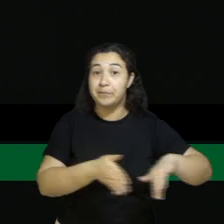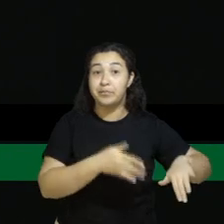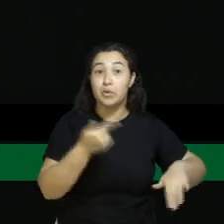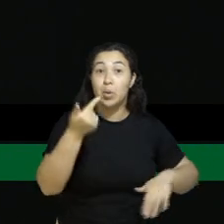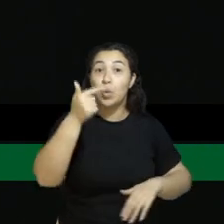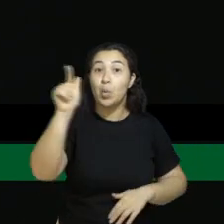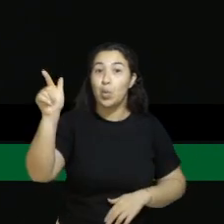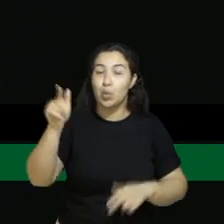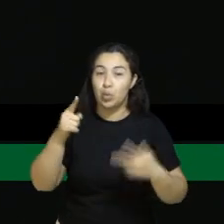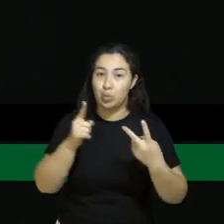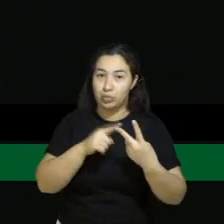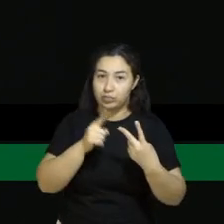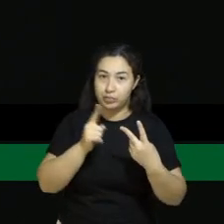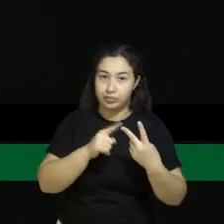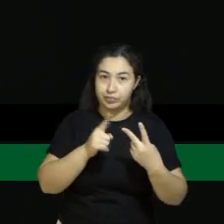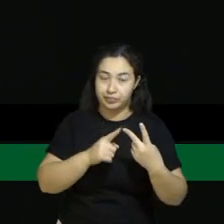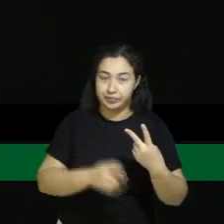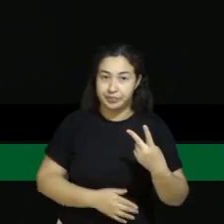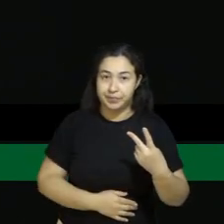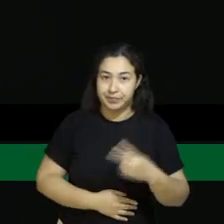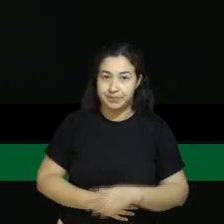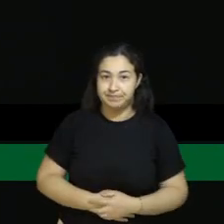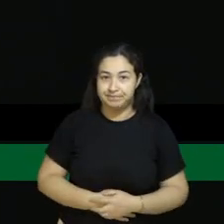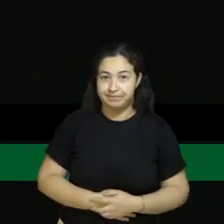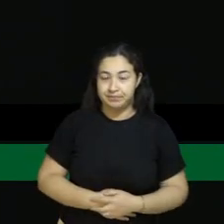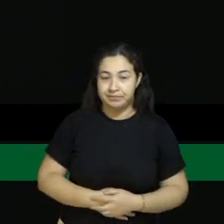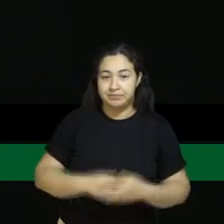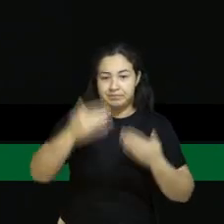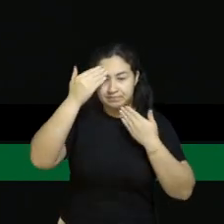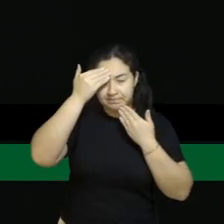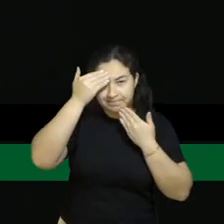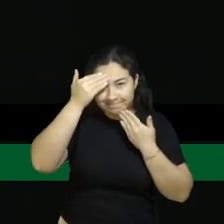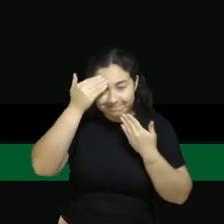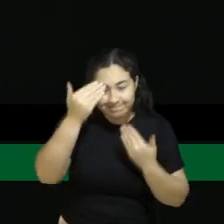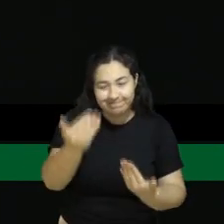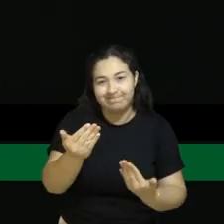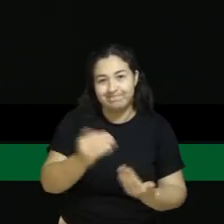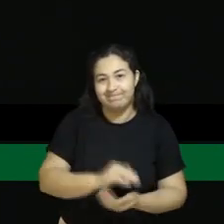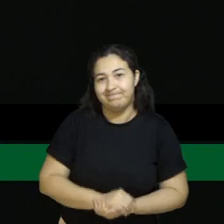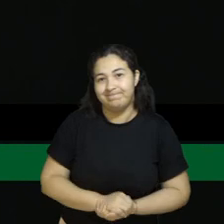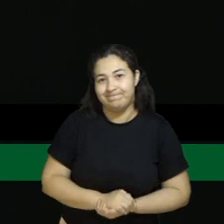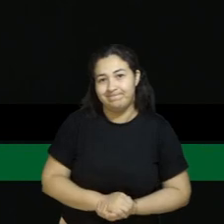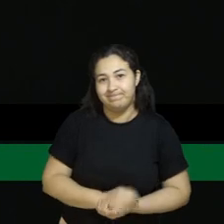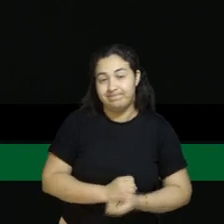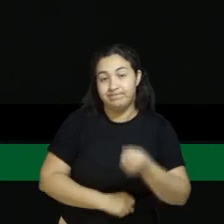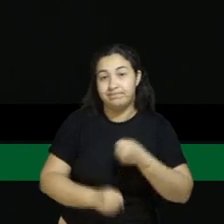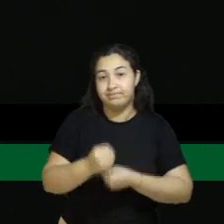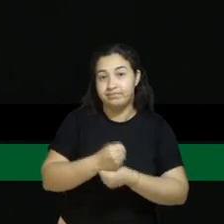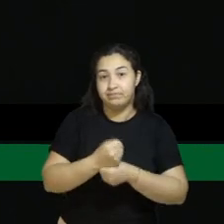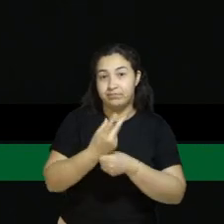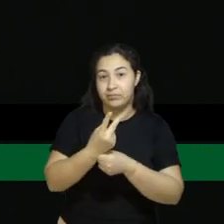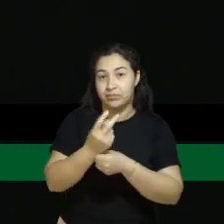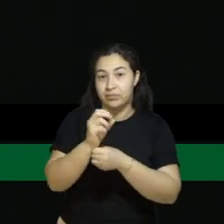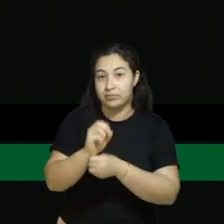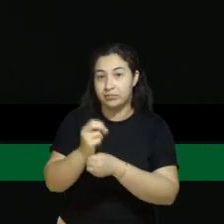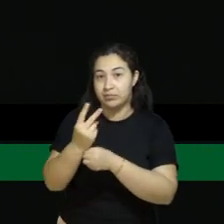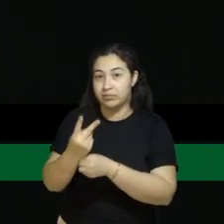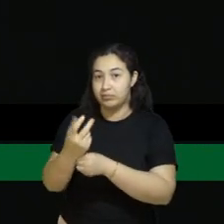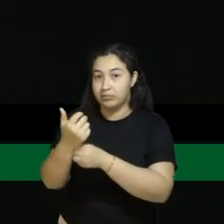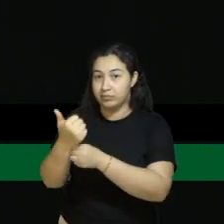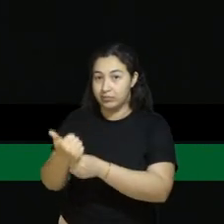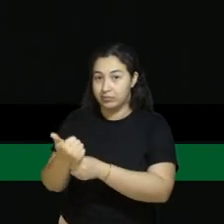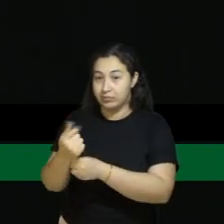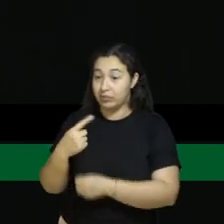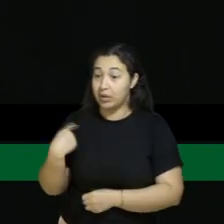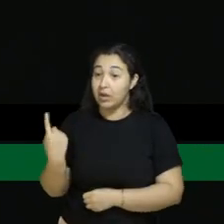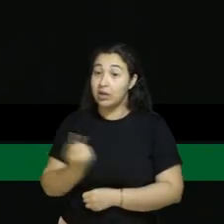hoje, senhor presidente, é uma fala de gratidão. Em 2021, nós trouxemos para essa casa